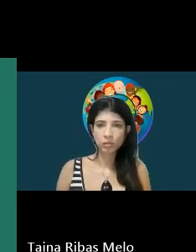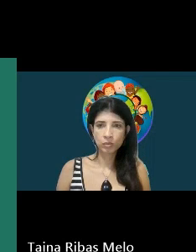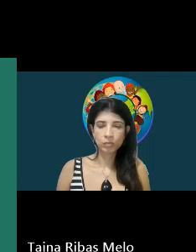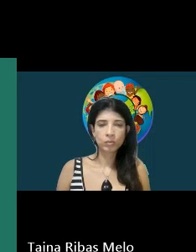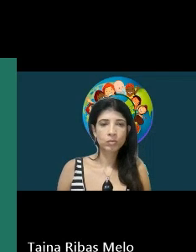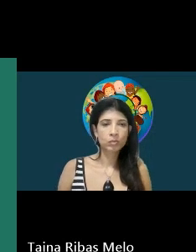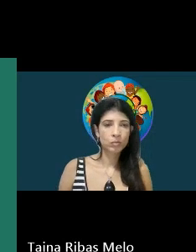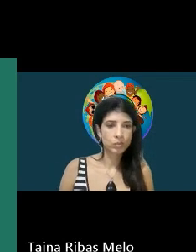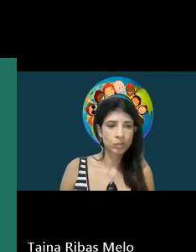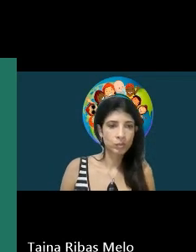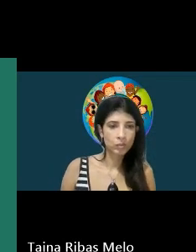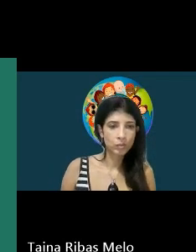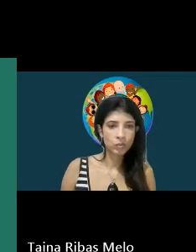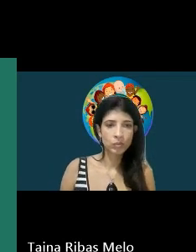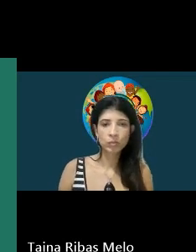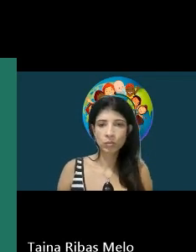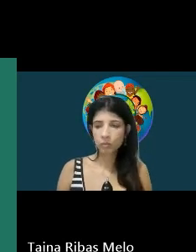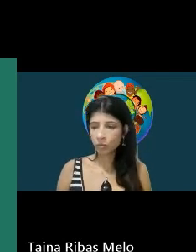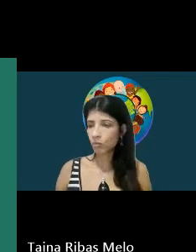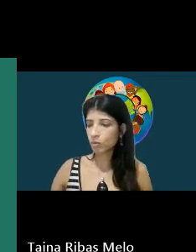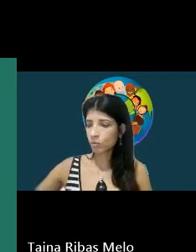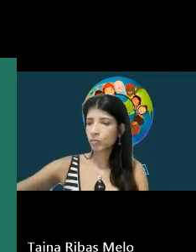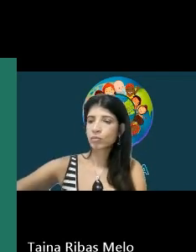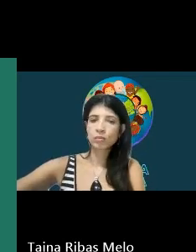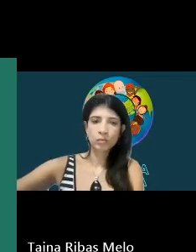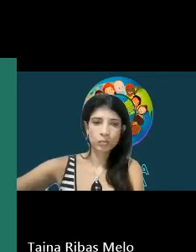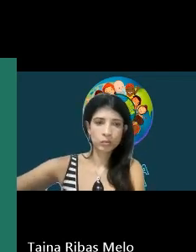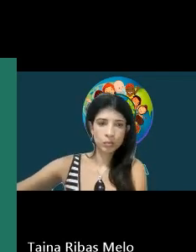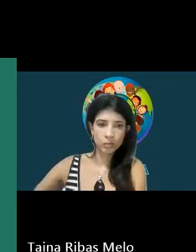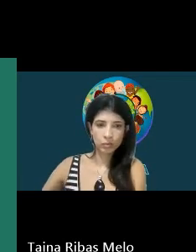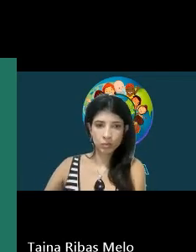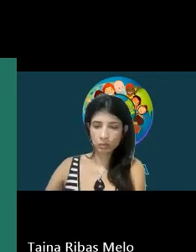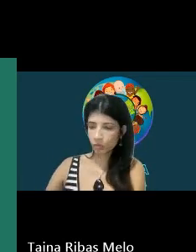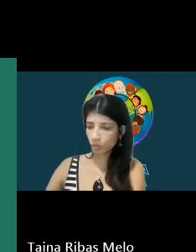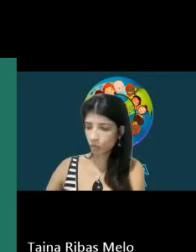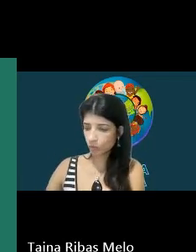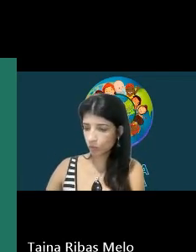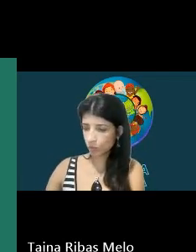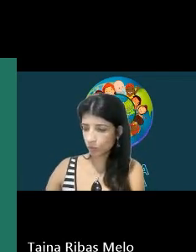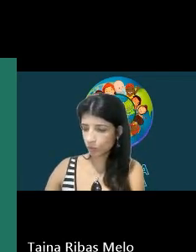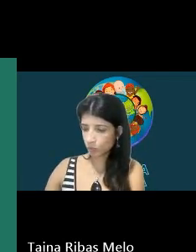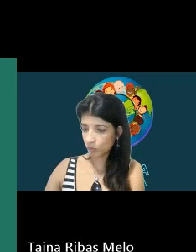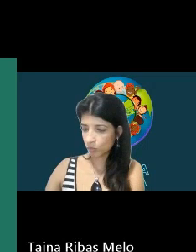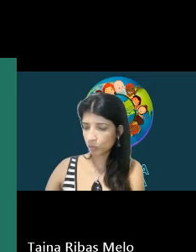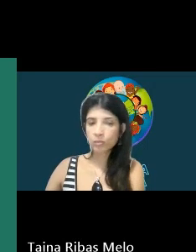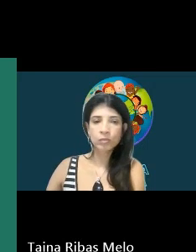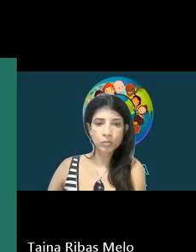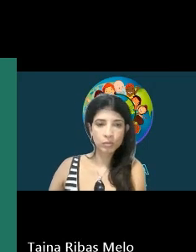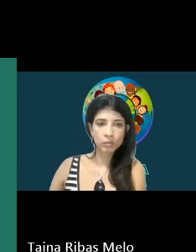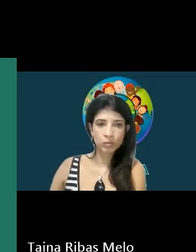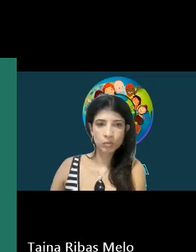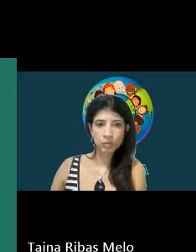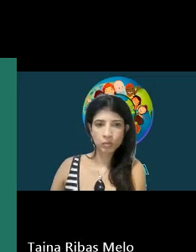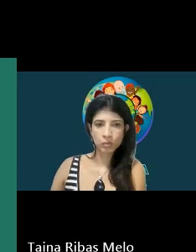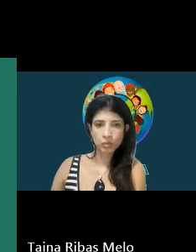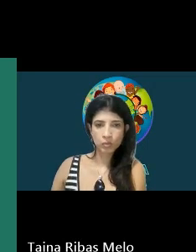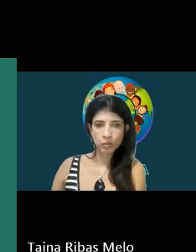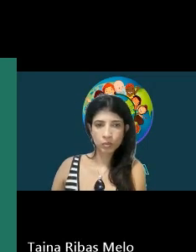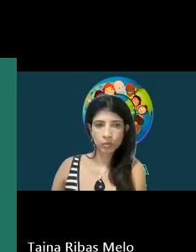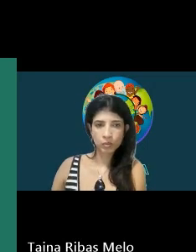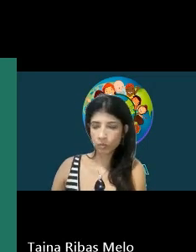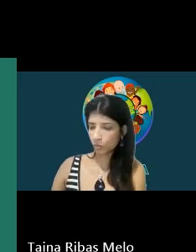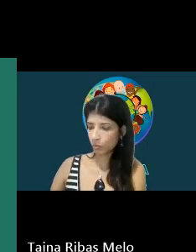brasileiro. E aí eu trouxe dois estudos, então. O primeiro é o de adaptação transcultural e o segundo é de avaliação